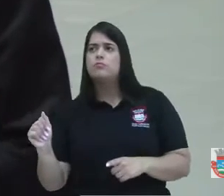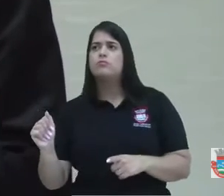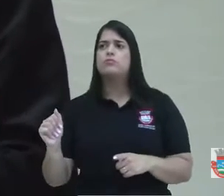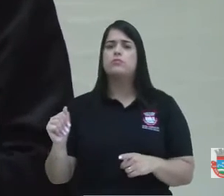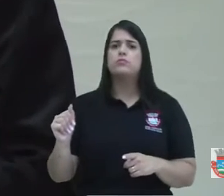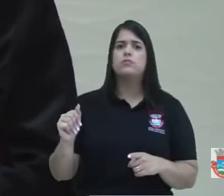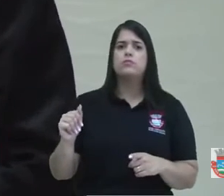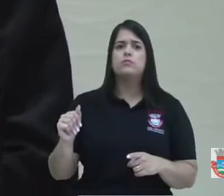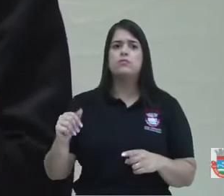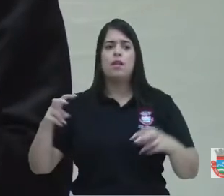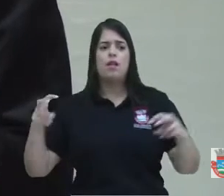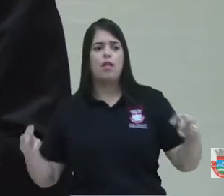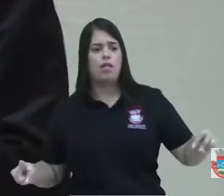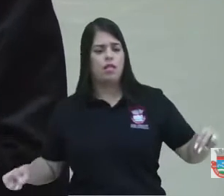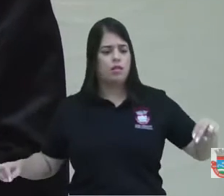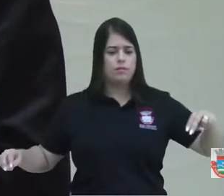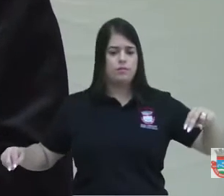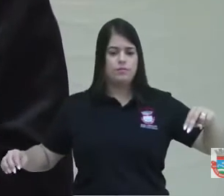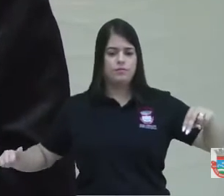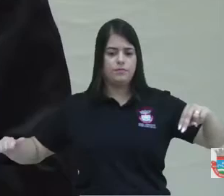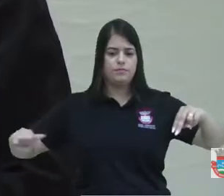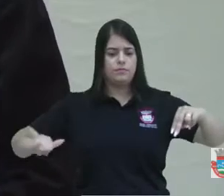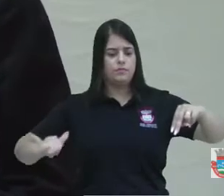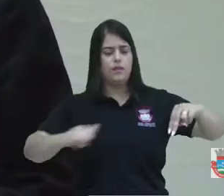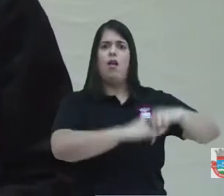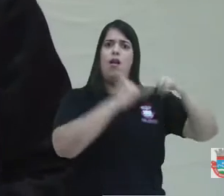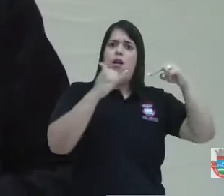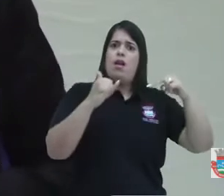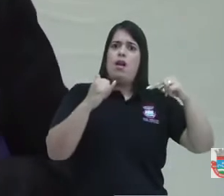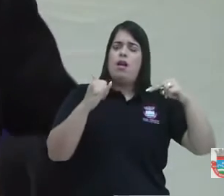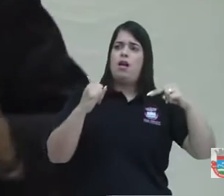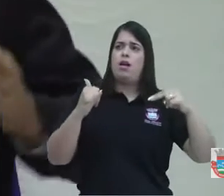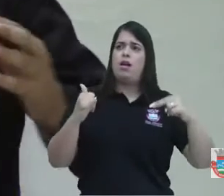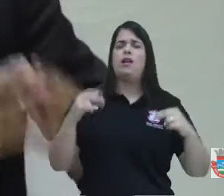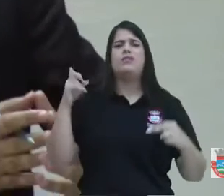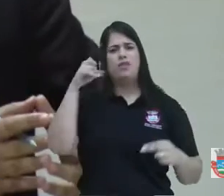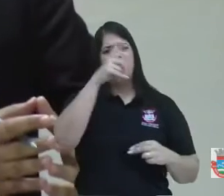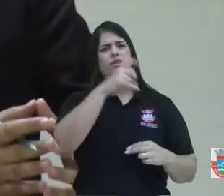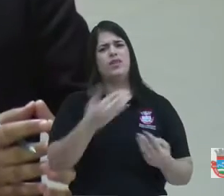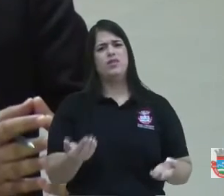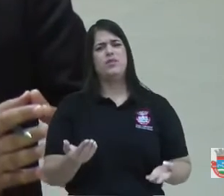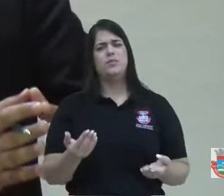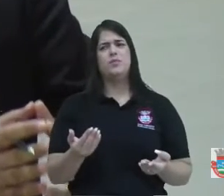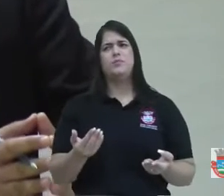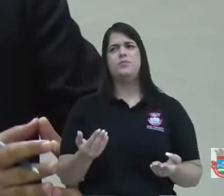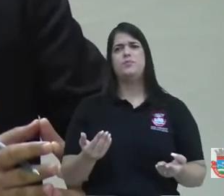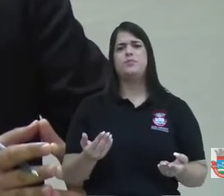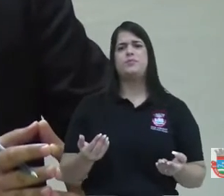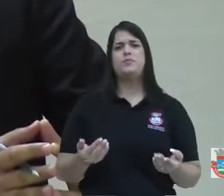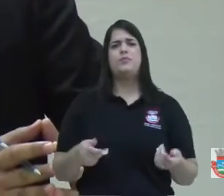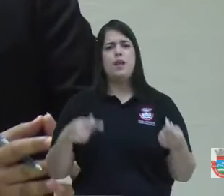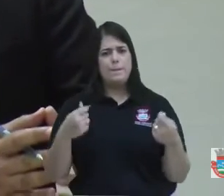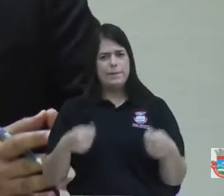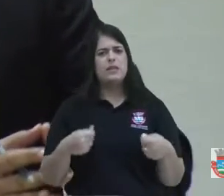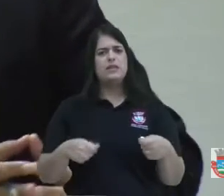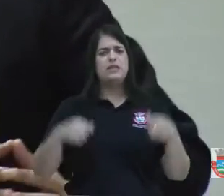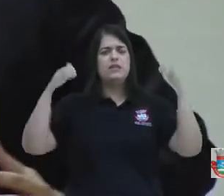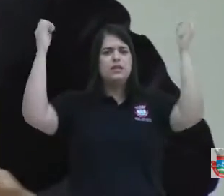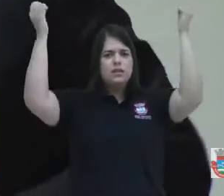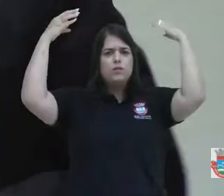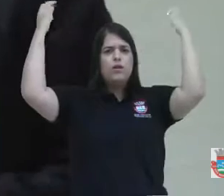um acidente, a ambulância de Queimada Grande tem que ir para em Poeira, pegar a pessoa